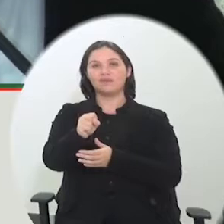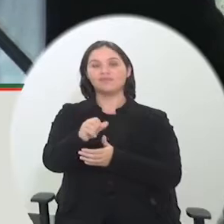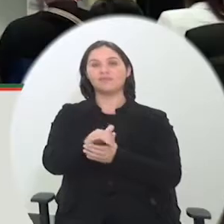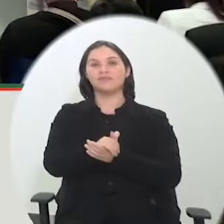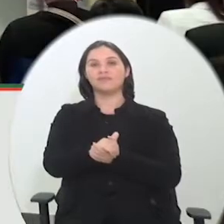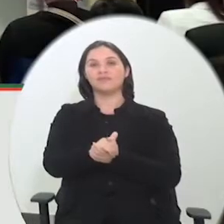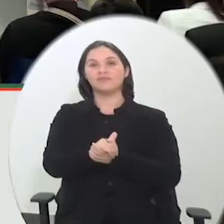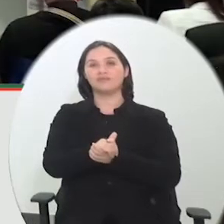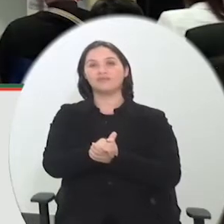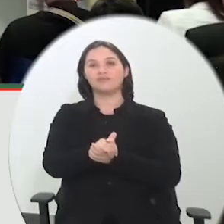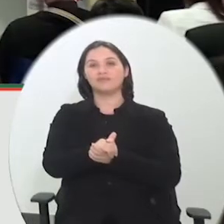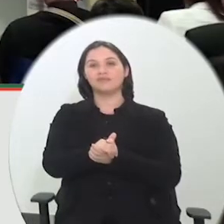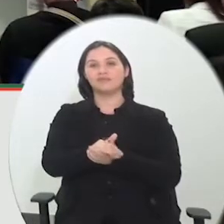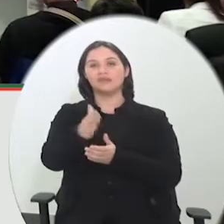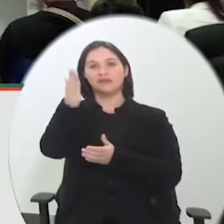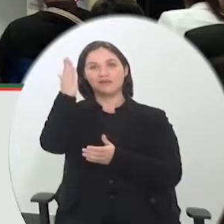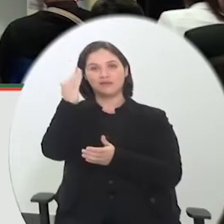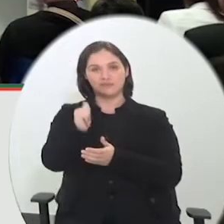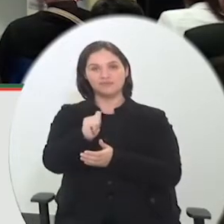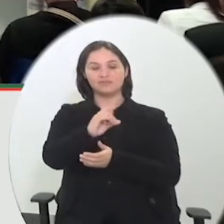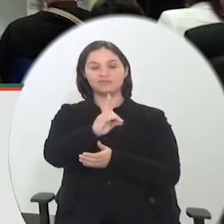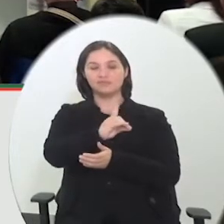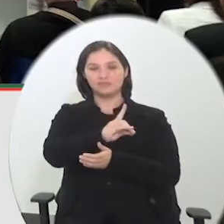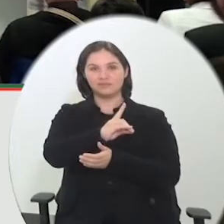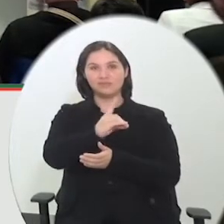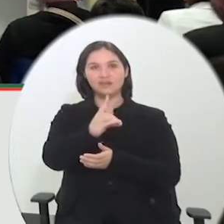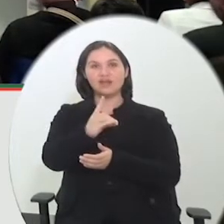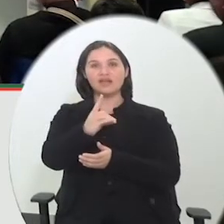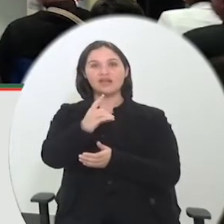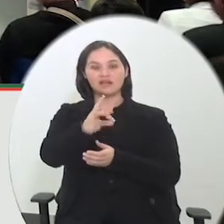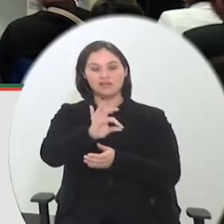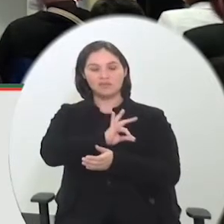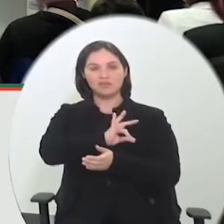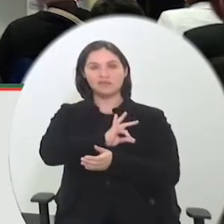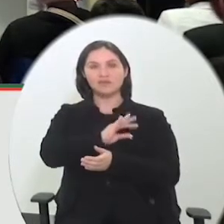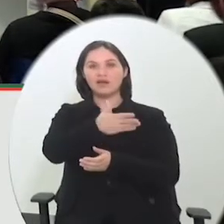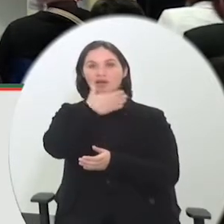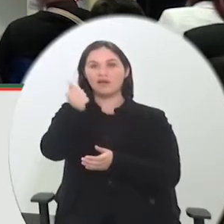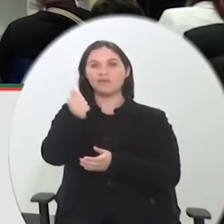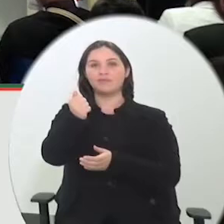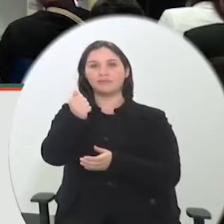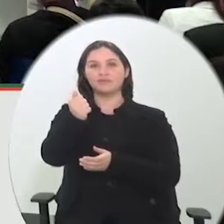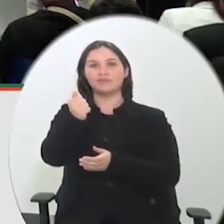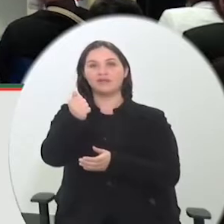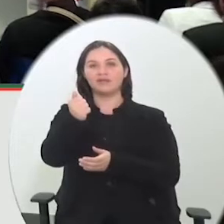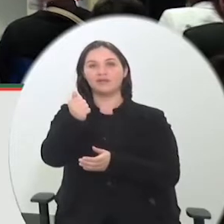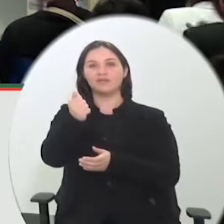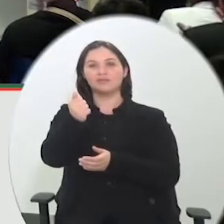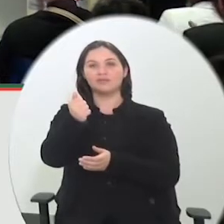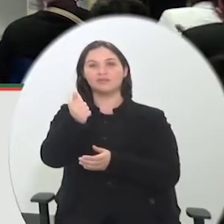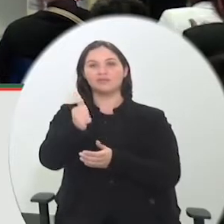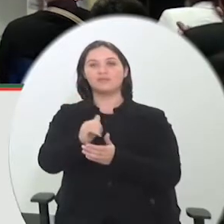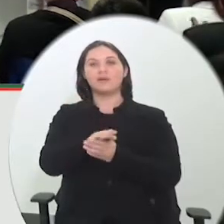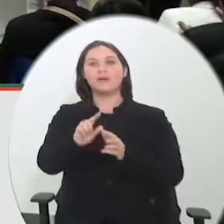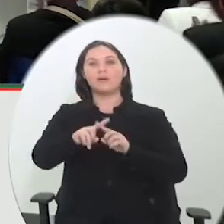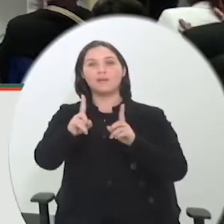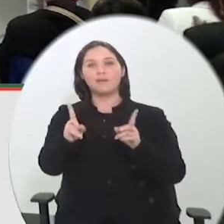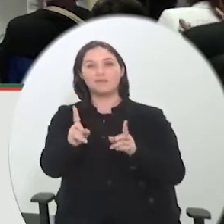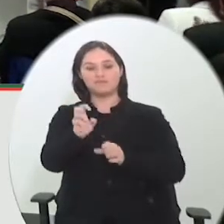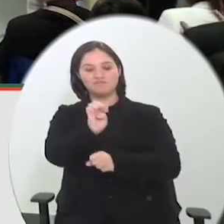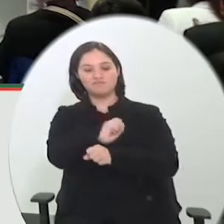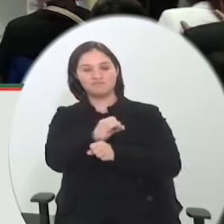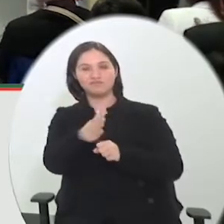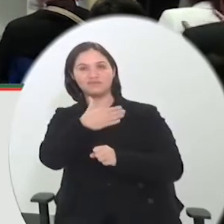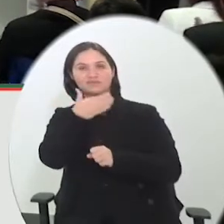é a melhor de Santa Catarina. É a melhor de Santa Catarina, pelo trabalho que eles fazem aqui. Isso nós podemos